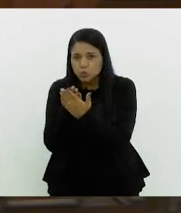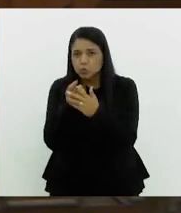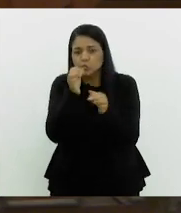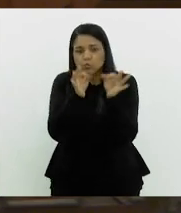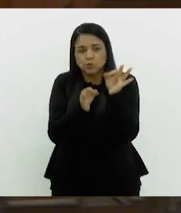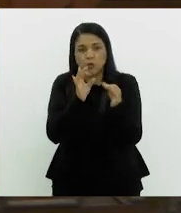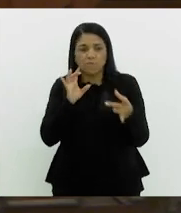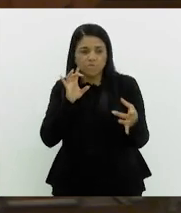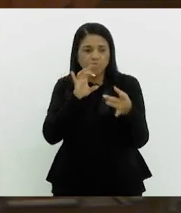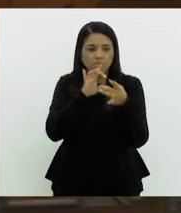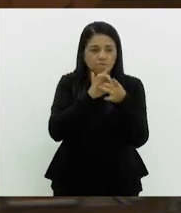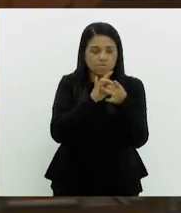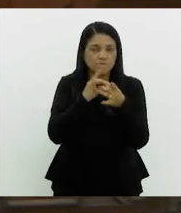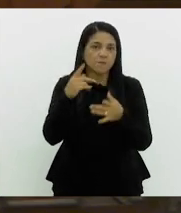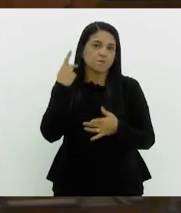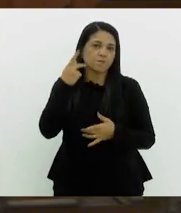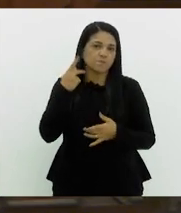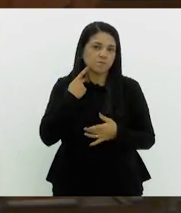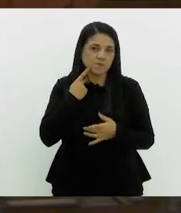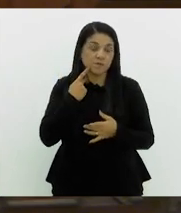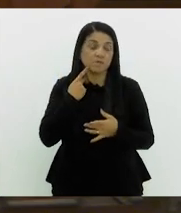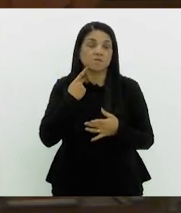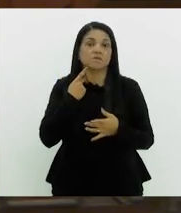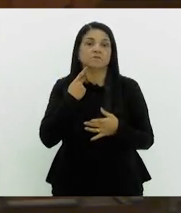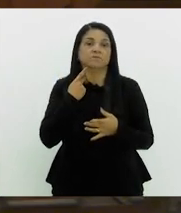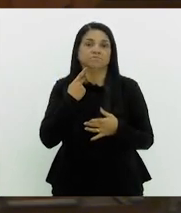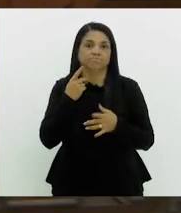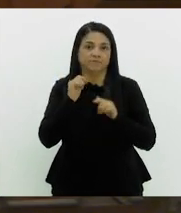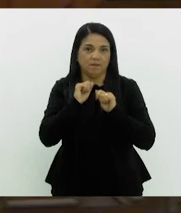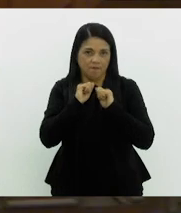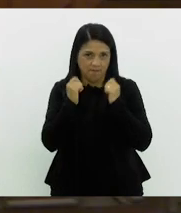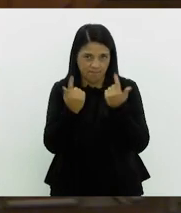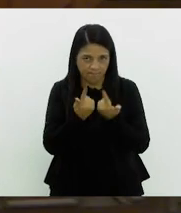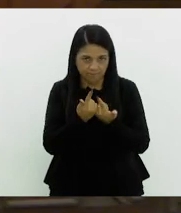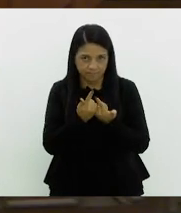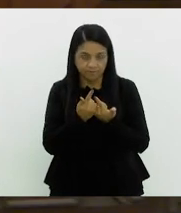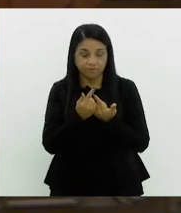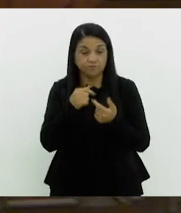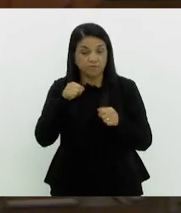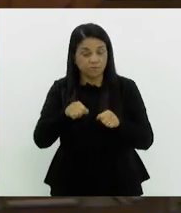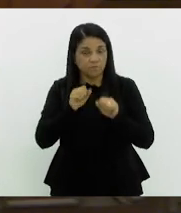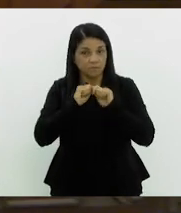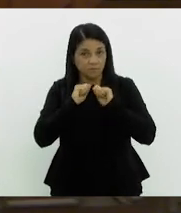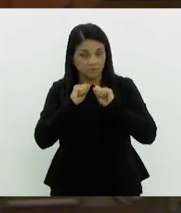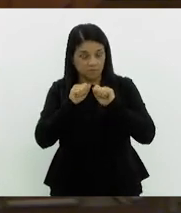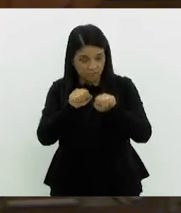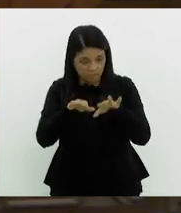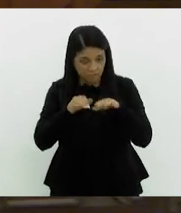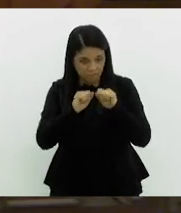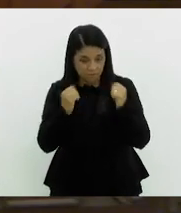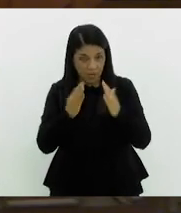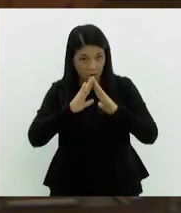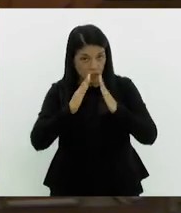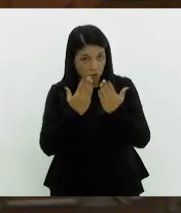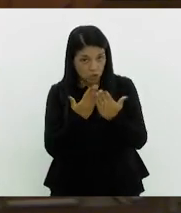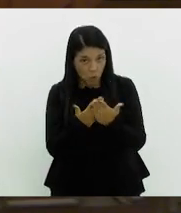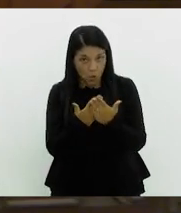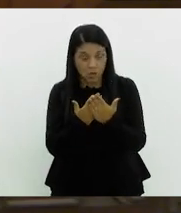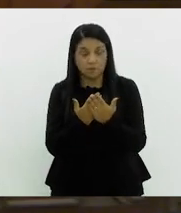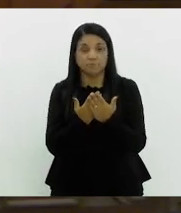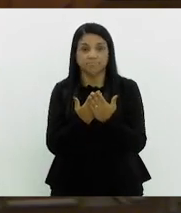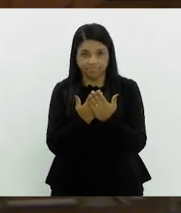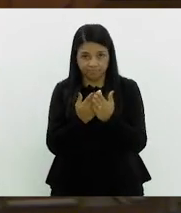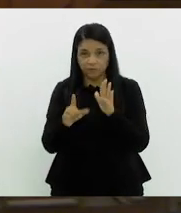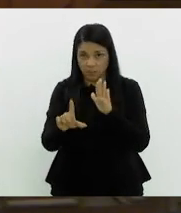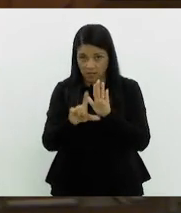vinculado à Procuradoria Legislativa da Alerj. A gente tem na Assembleia Legislativa a Escola do Legislativo, que é muito importante e tem